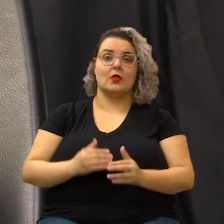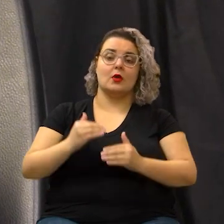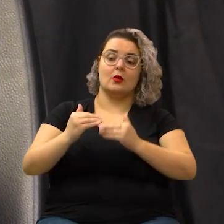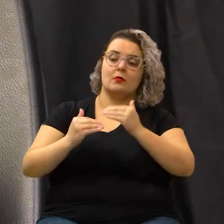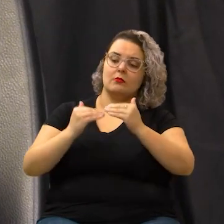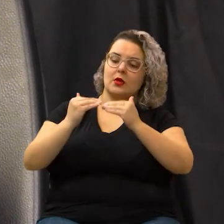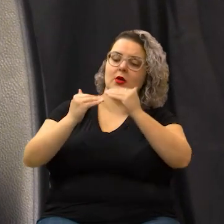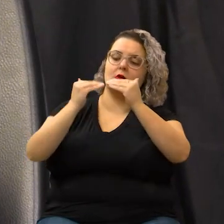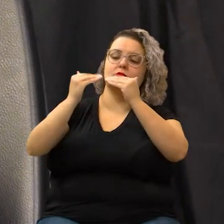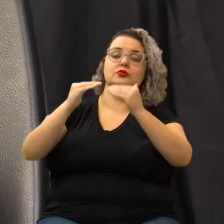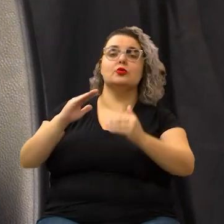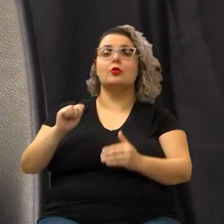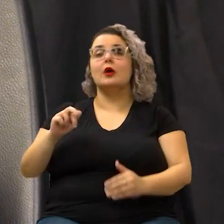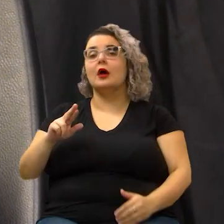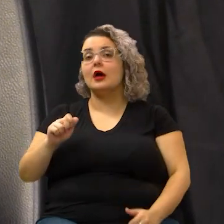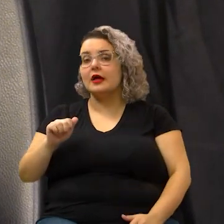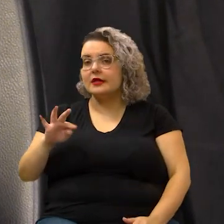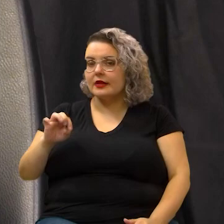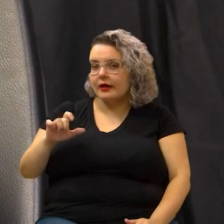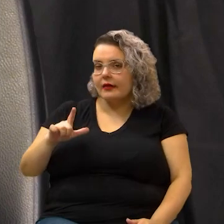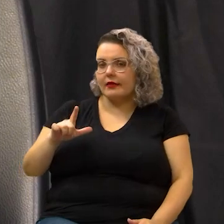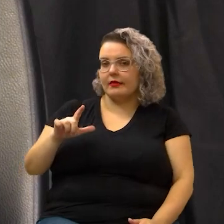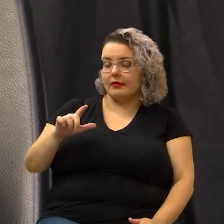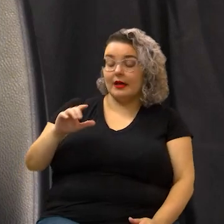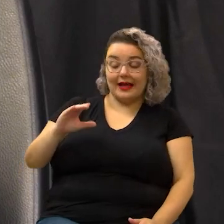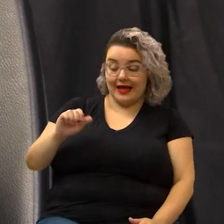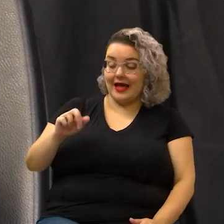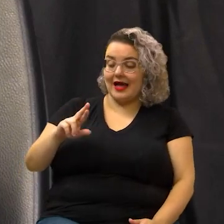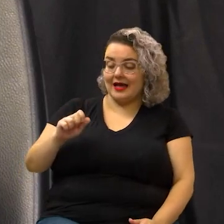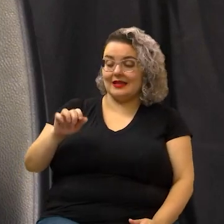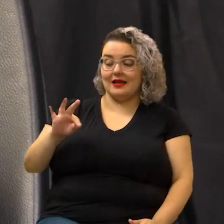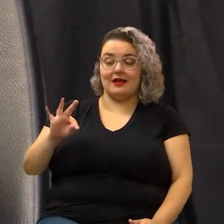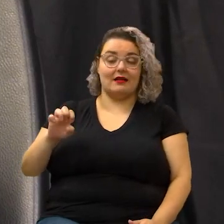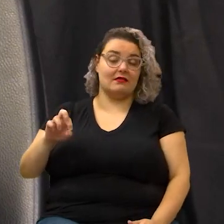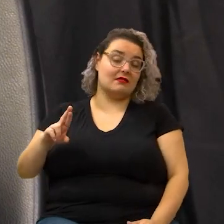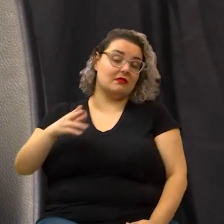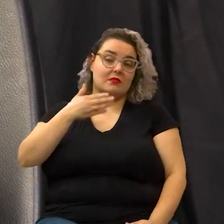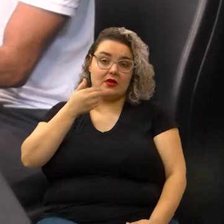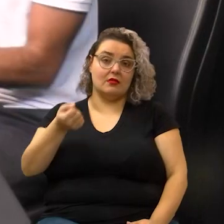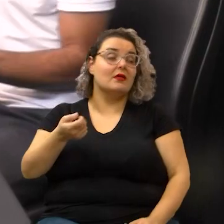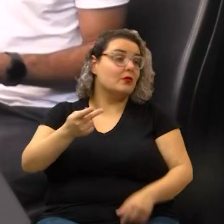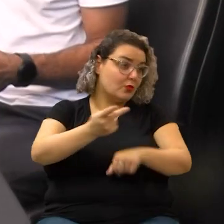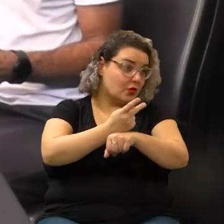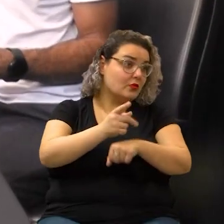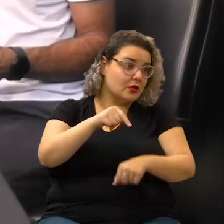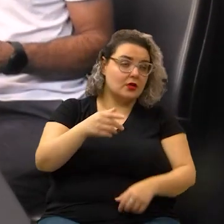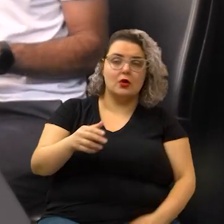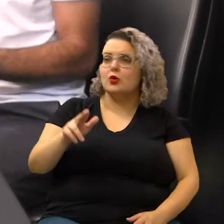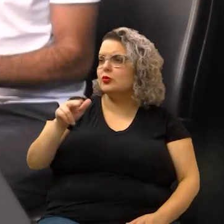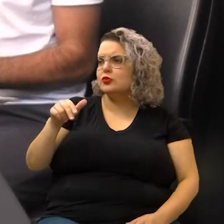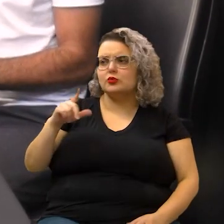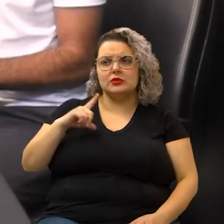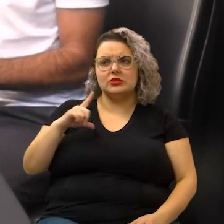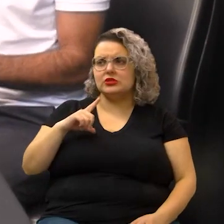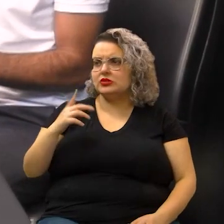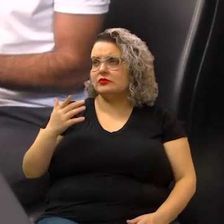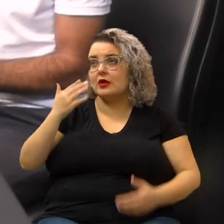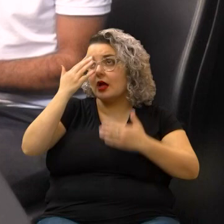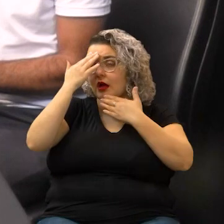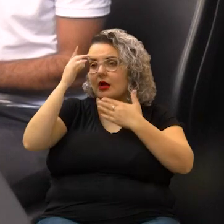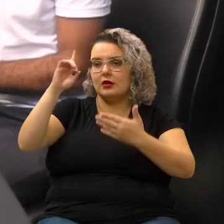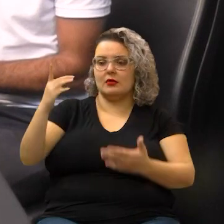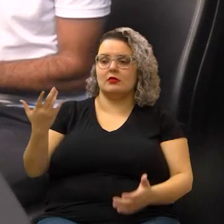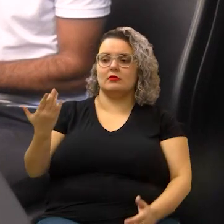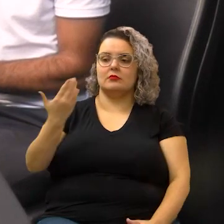essa construção de um caráter melhor, sabe? Buscou isso, né? Porque eu nunca tive, graças a